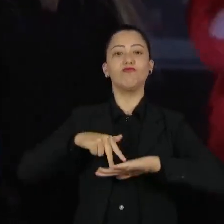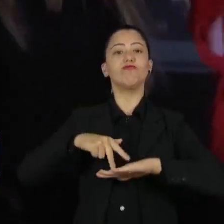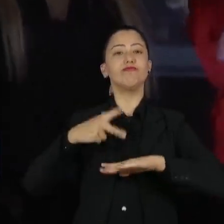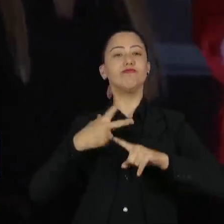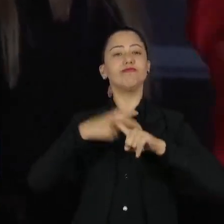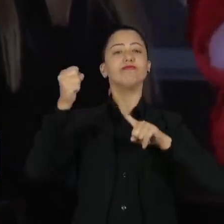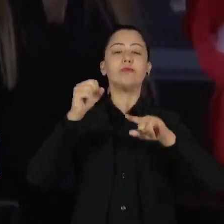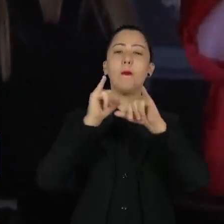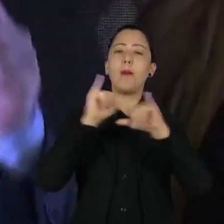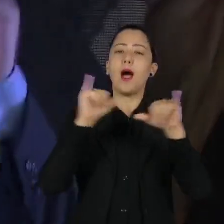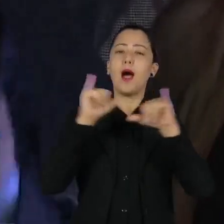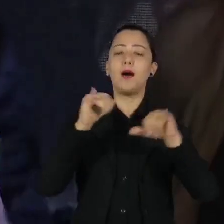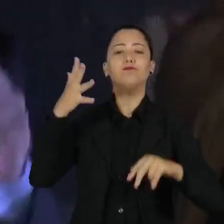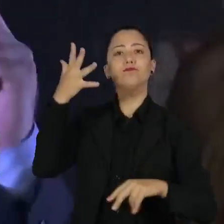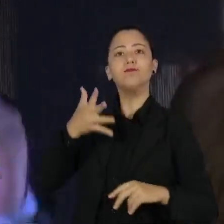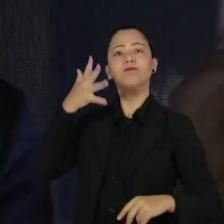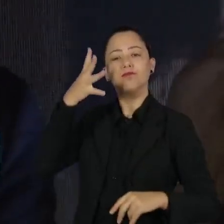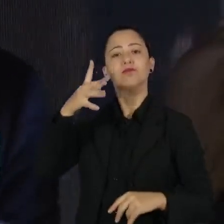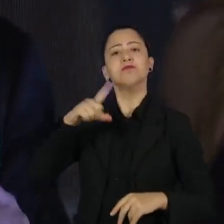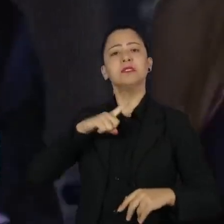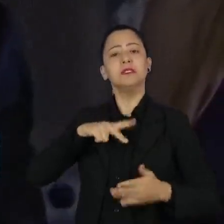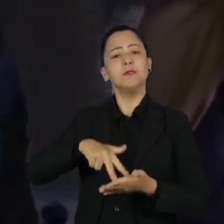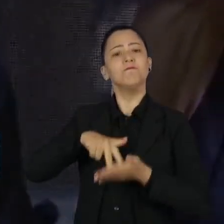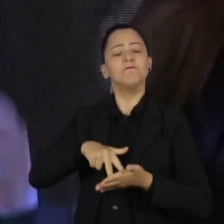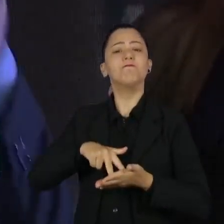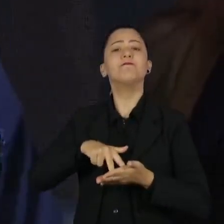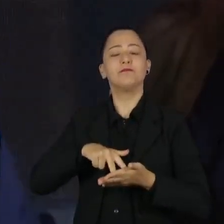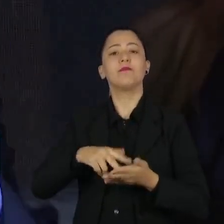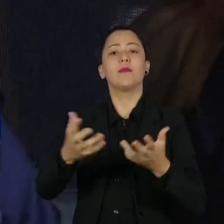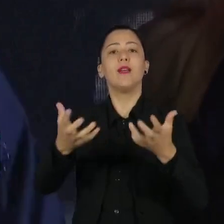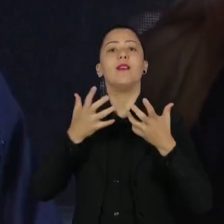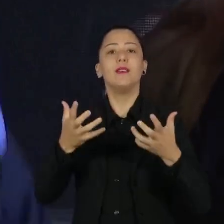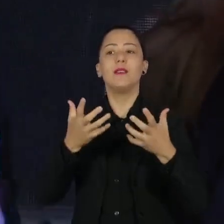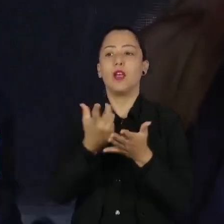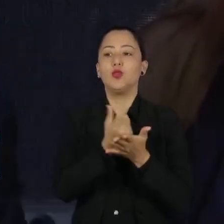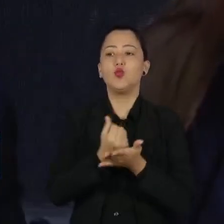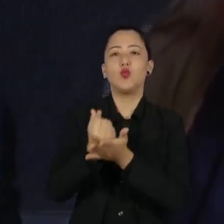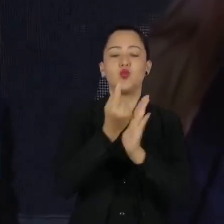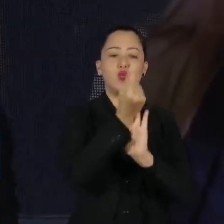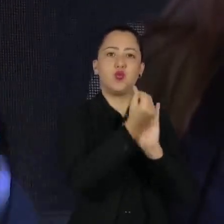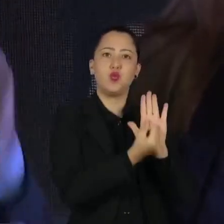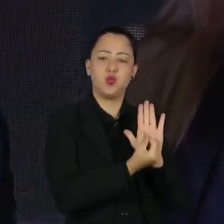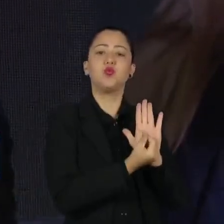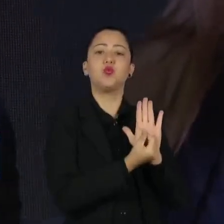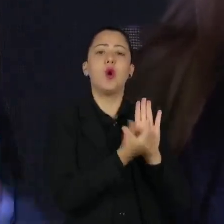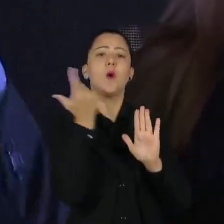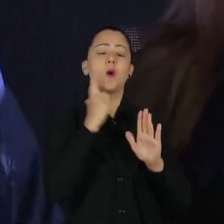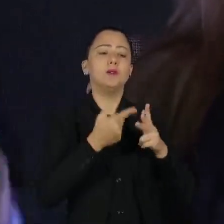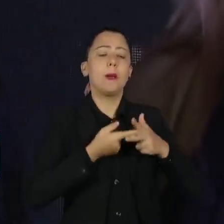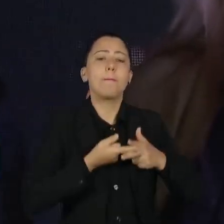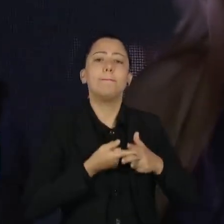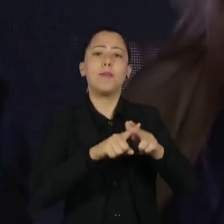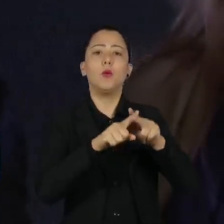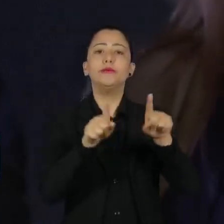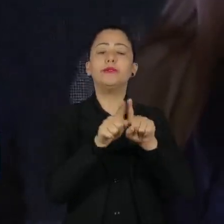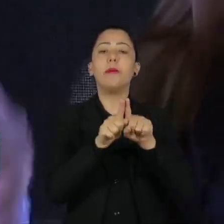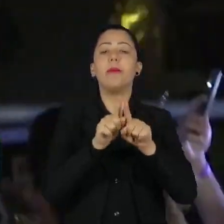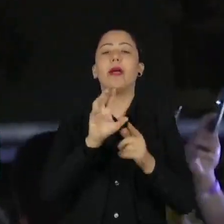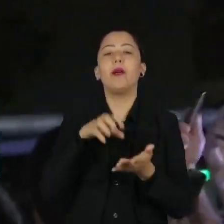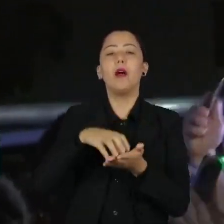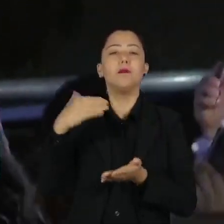Javier M disse que tem determinação para colocar as contas em dia e para corrigir os problemas do Banco